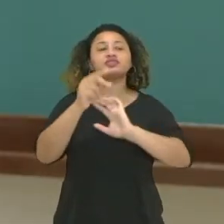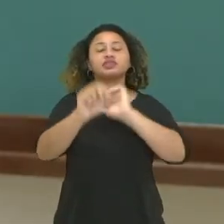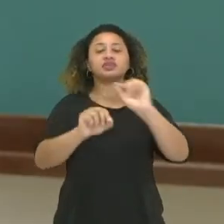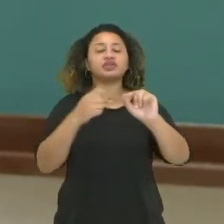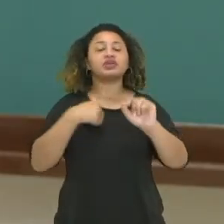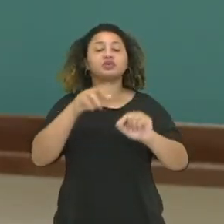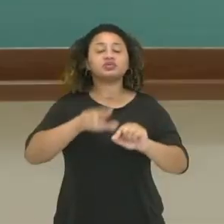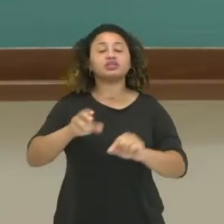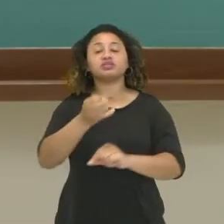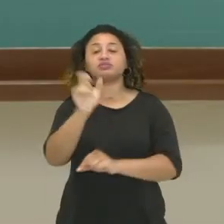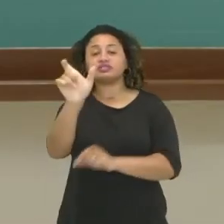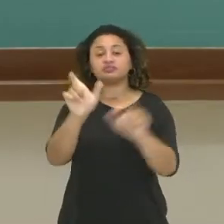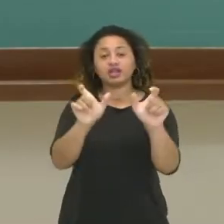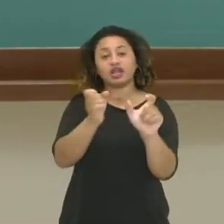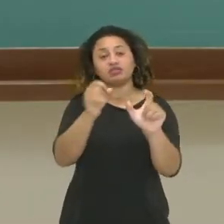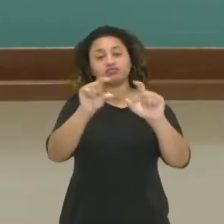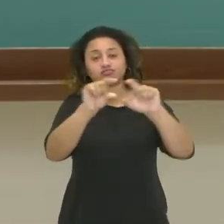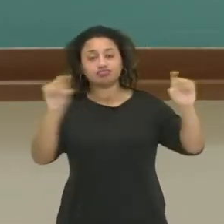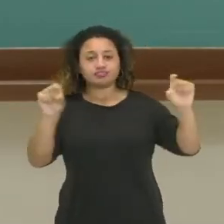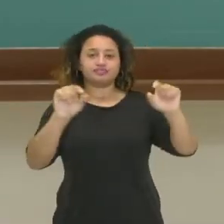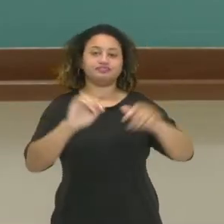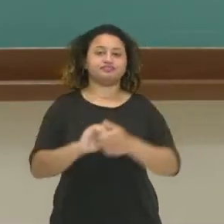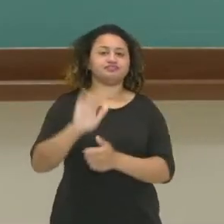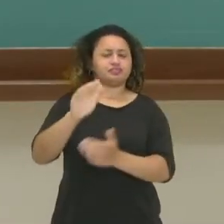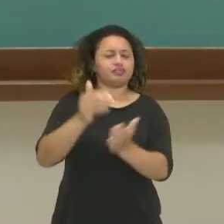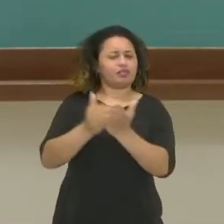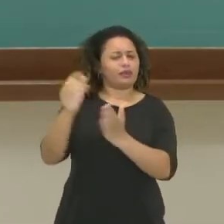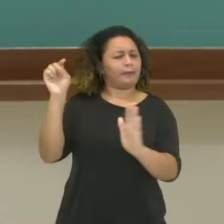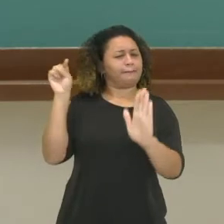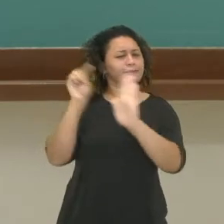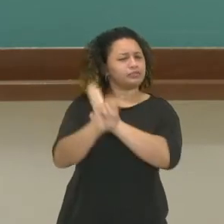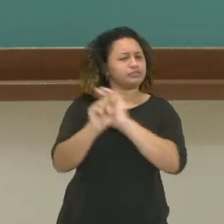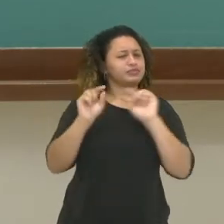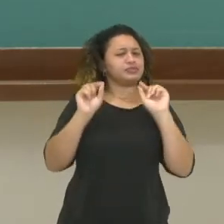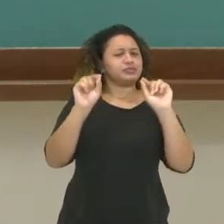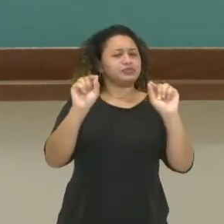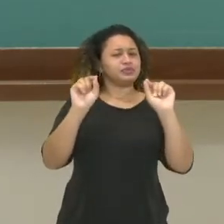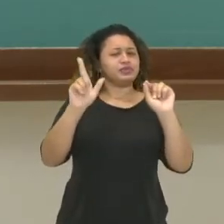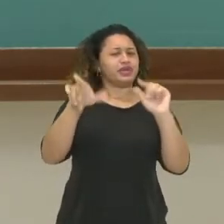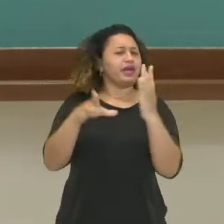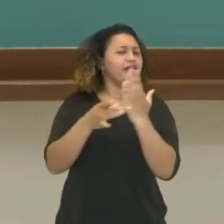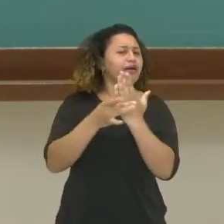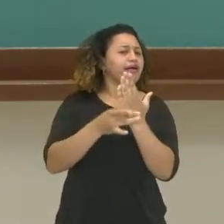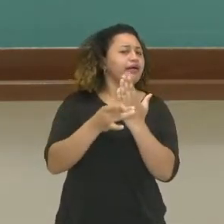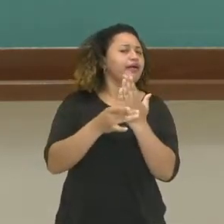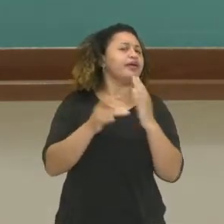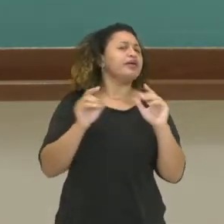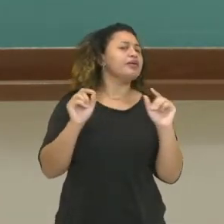expressões. Para começar, tenho uma pergunta. O que é realismo?